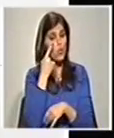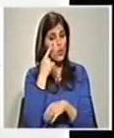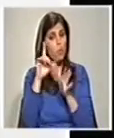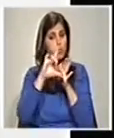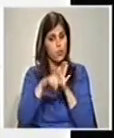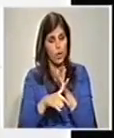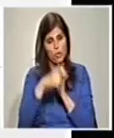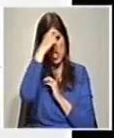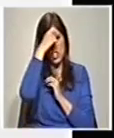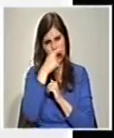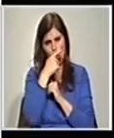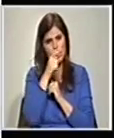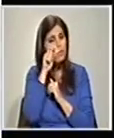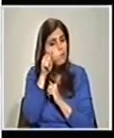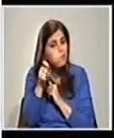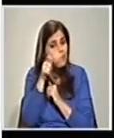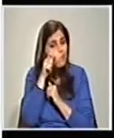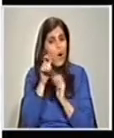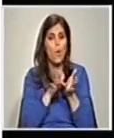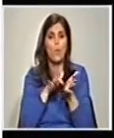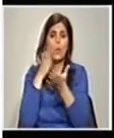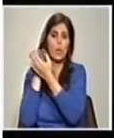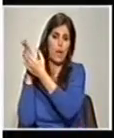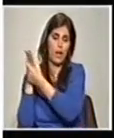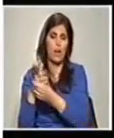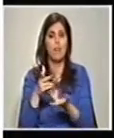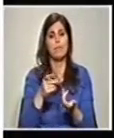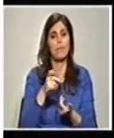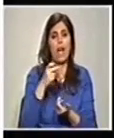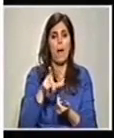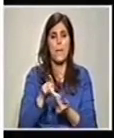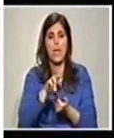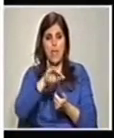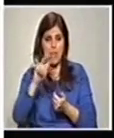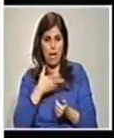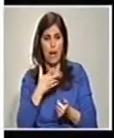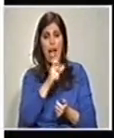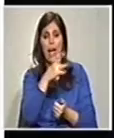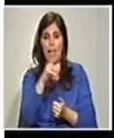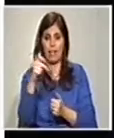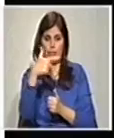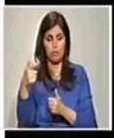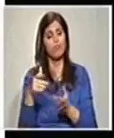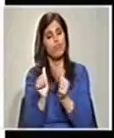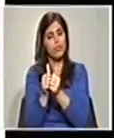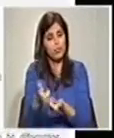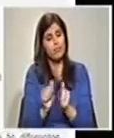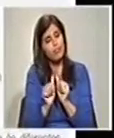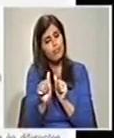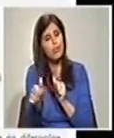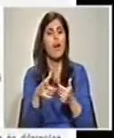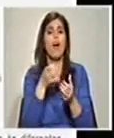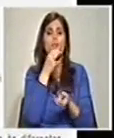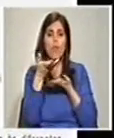projeto Histórias à Lupa, da Biblioteca Municipal de Almeida Garrett. Fique connosco e acompanhe a conversa, porque